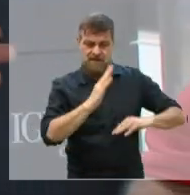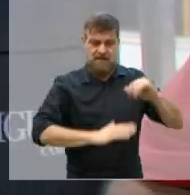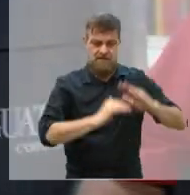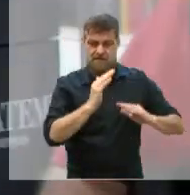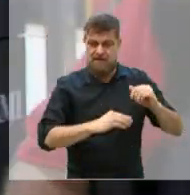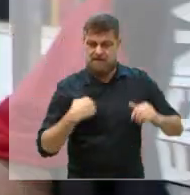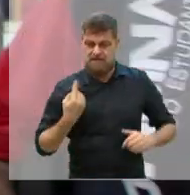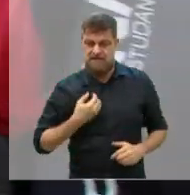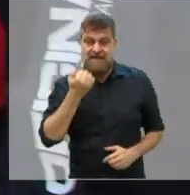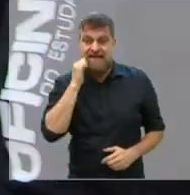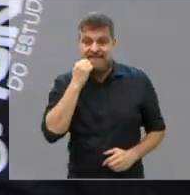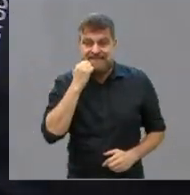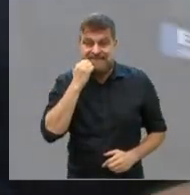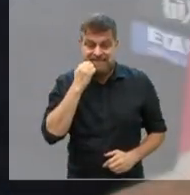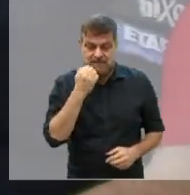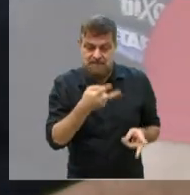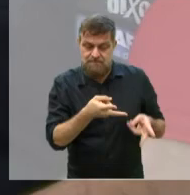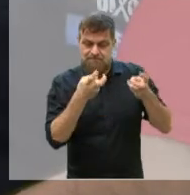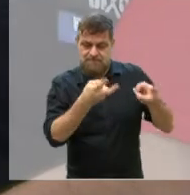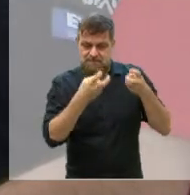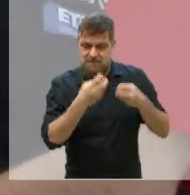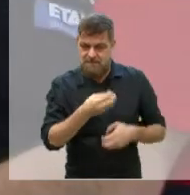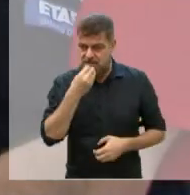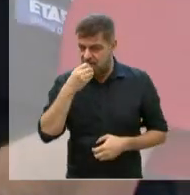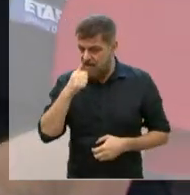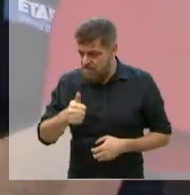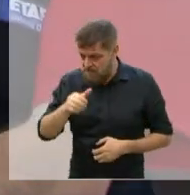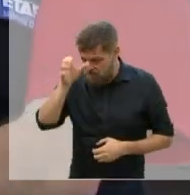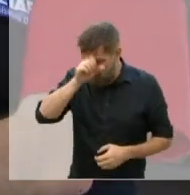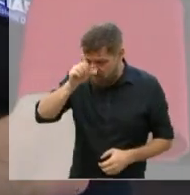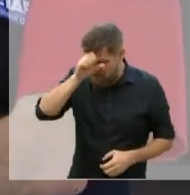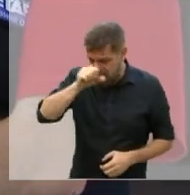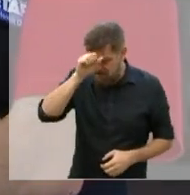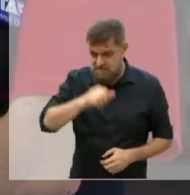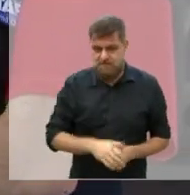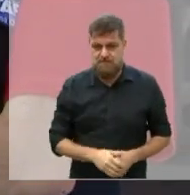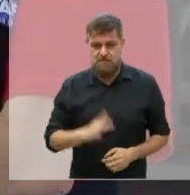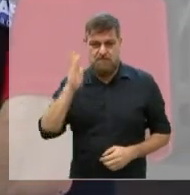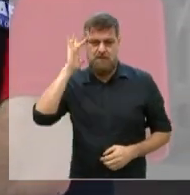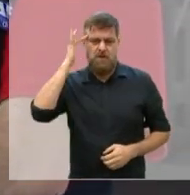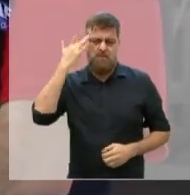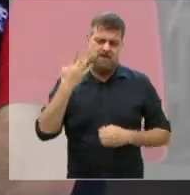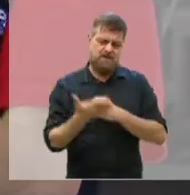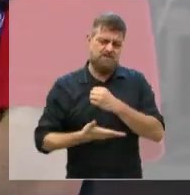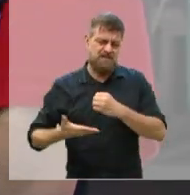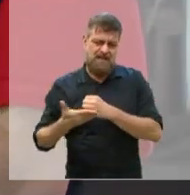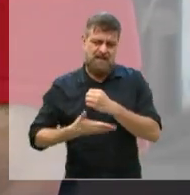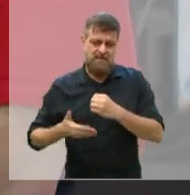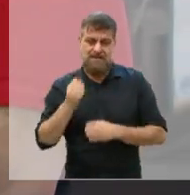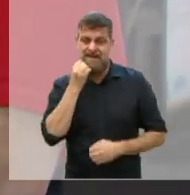na prática, né, Marcelo? Isso faz bem para o aprendizado? Eu acho que é fundamental.